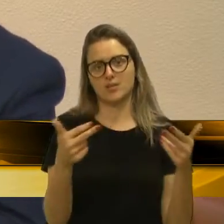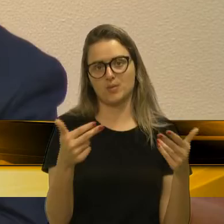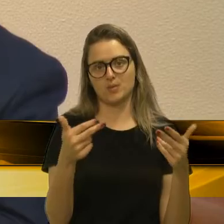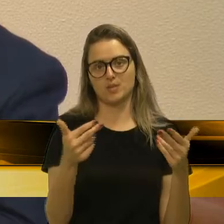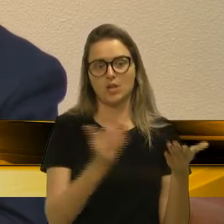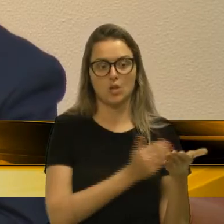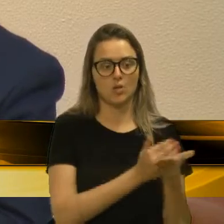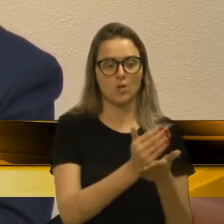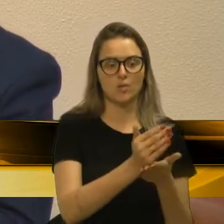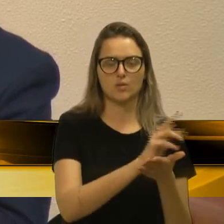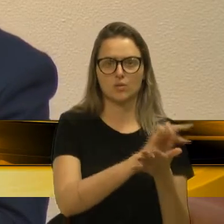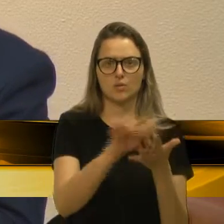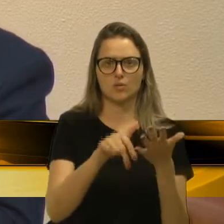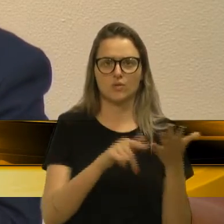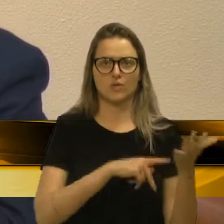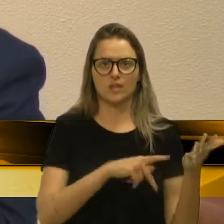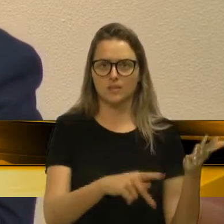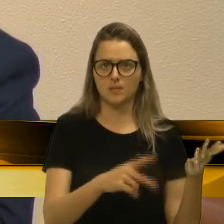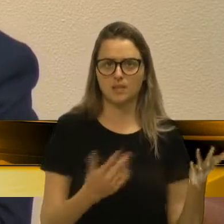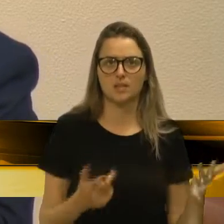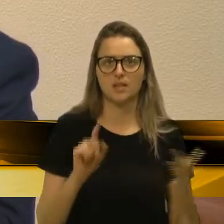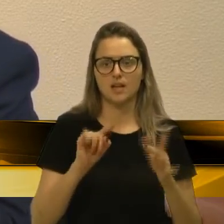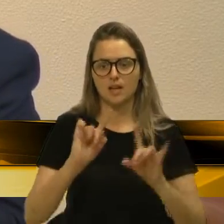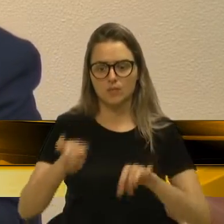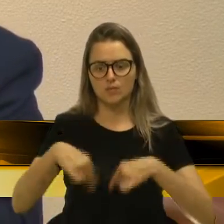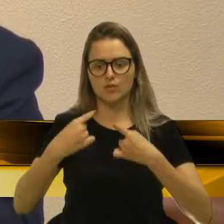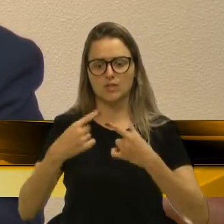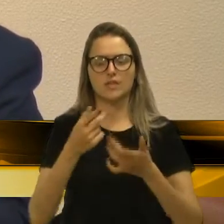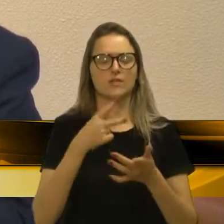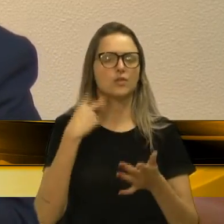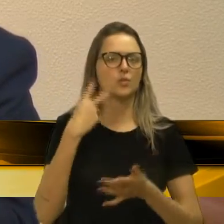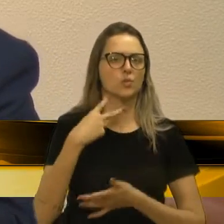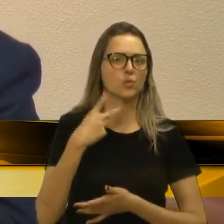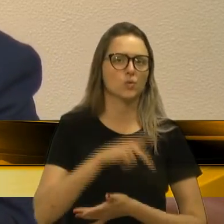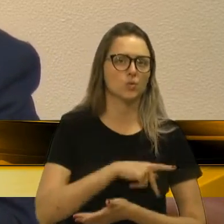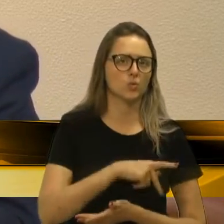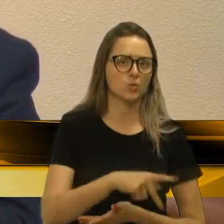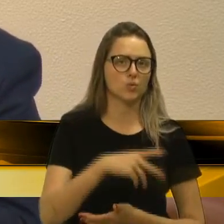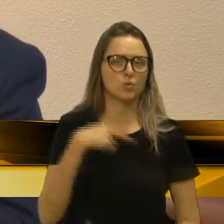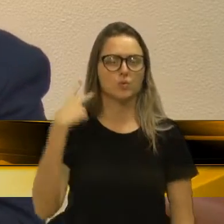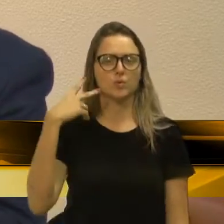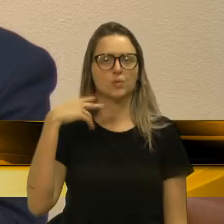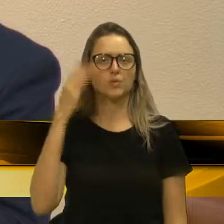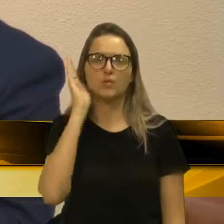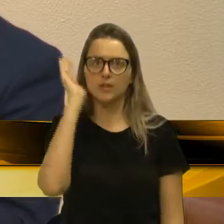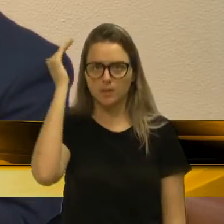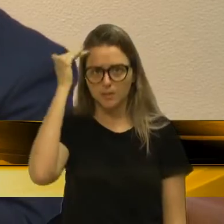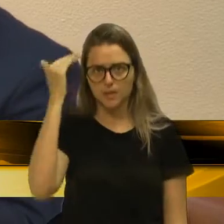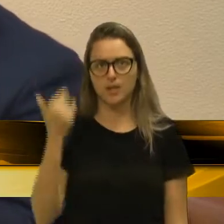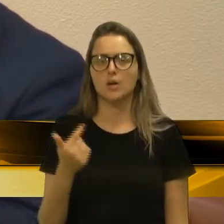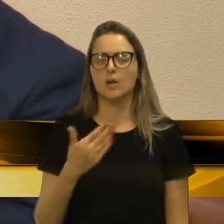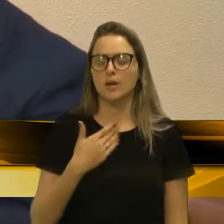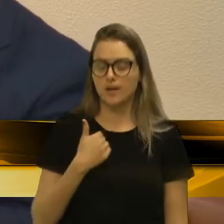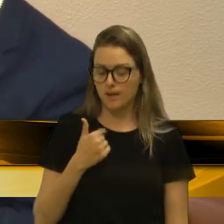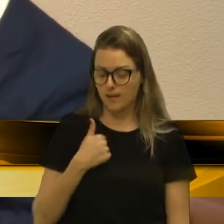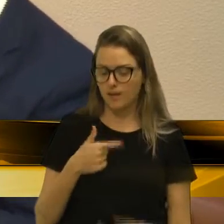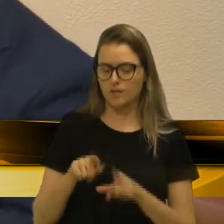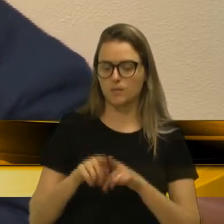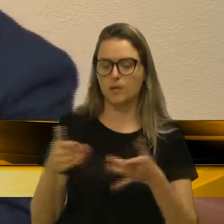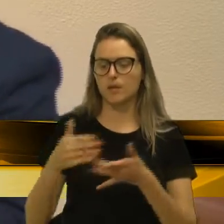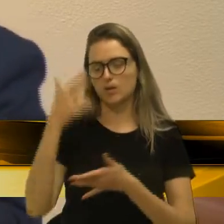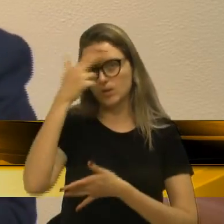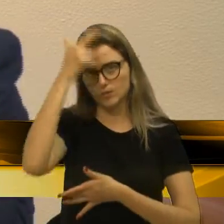vários presidentes. Era um desafio do presidente Felipe, foi um desafio meu, tenho certeza que é um desafio do presidente Cassino, a gente